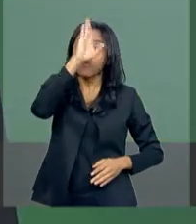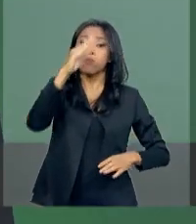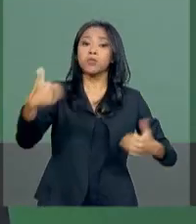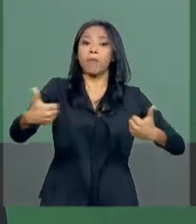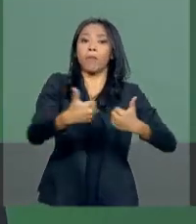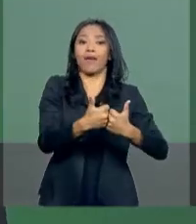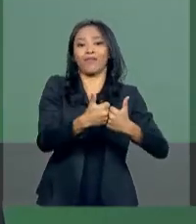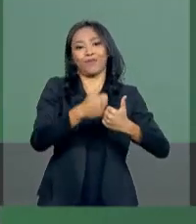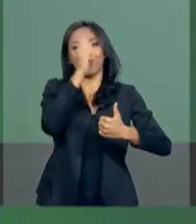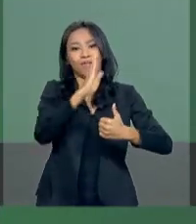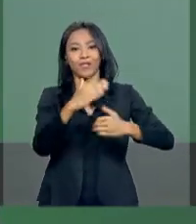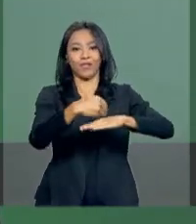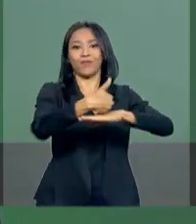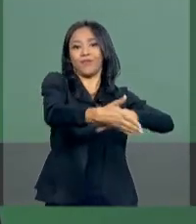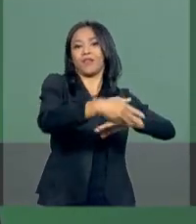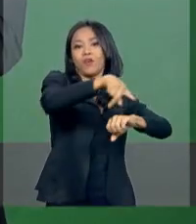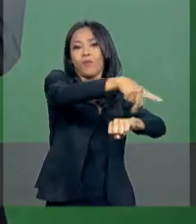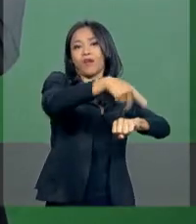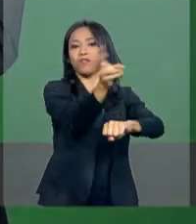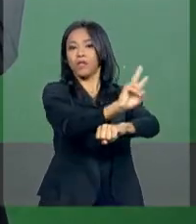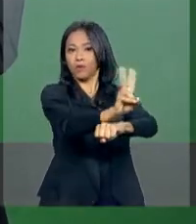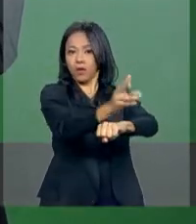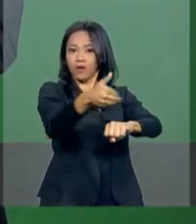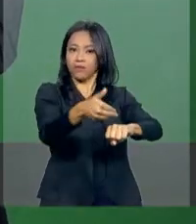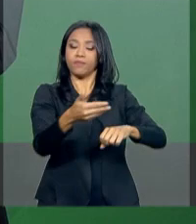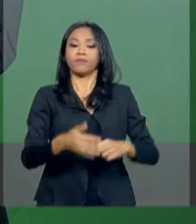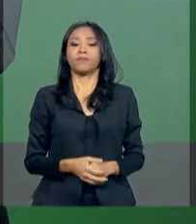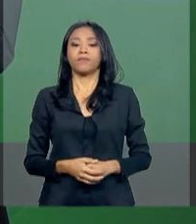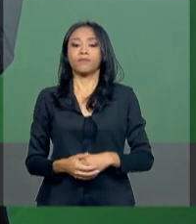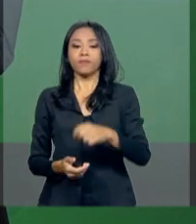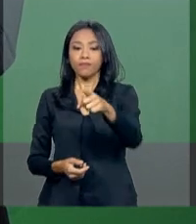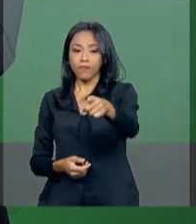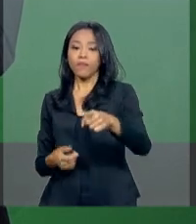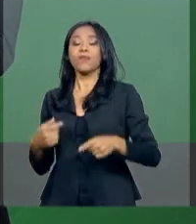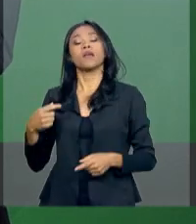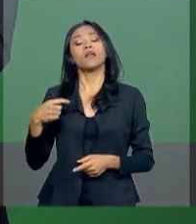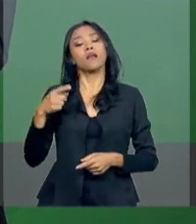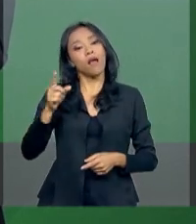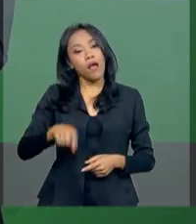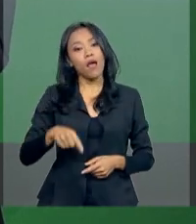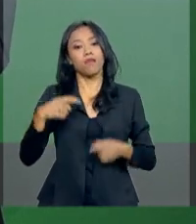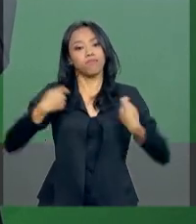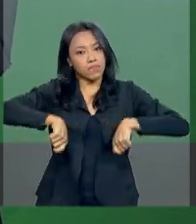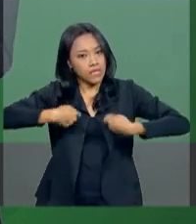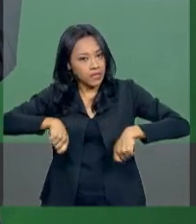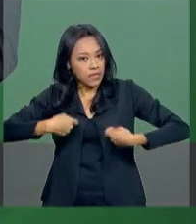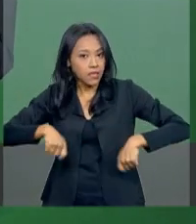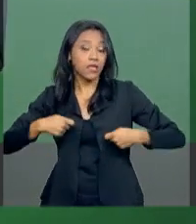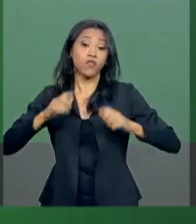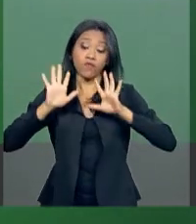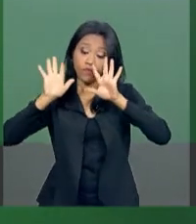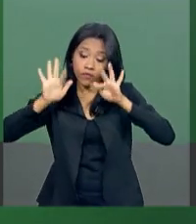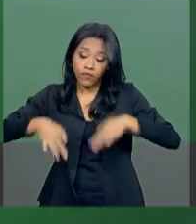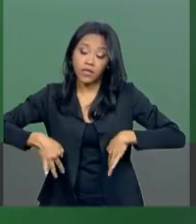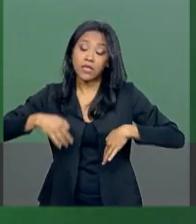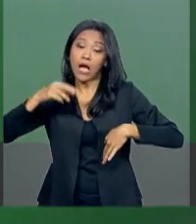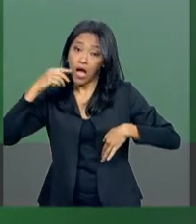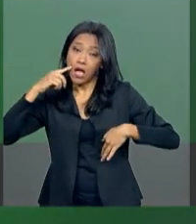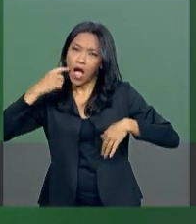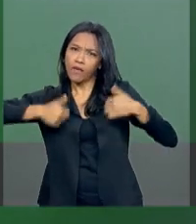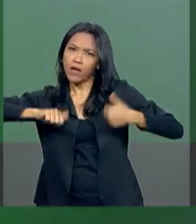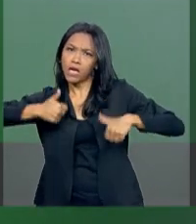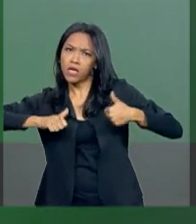é uma medida pizzó dico não havendo necessidades efeitos terminal de cipós farol avaliação